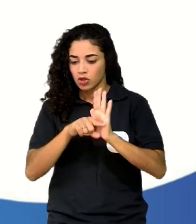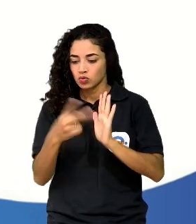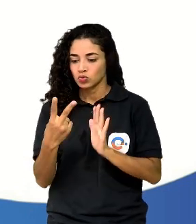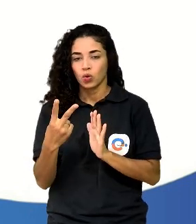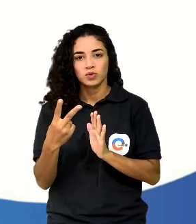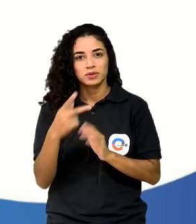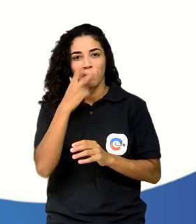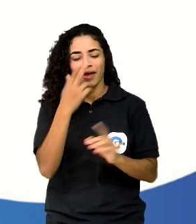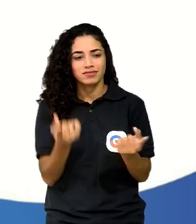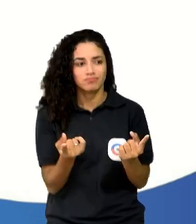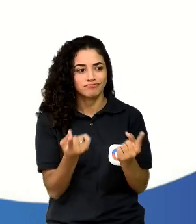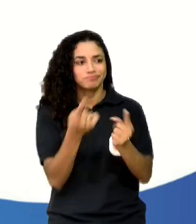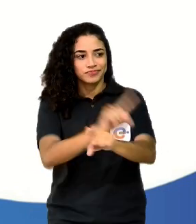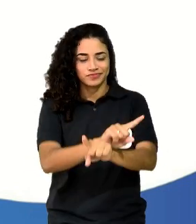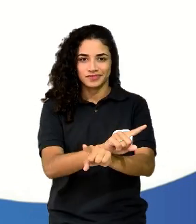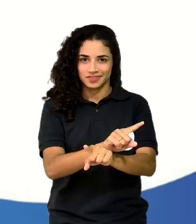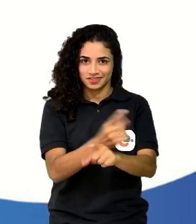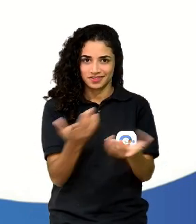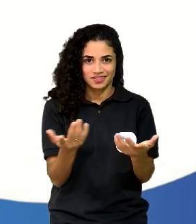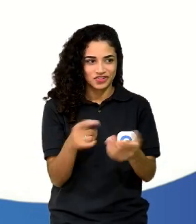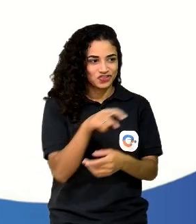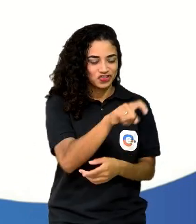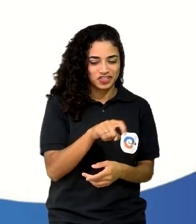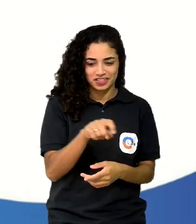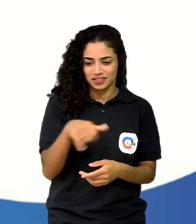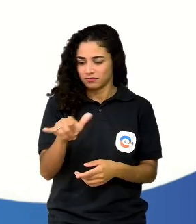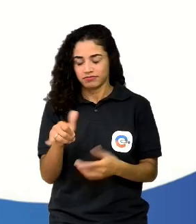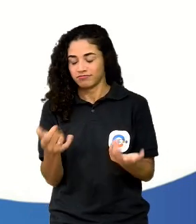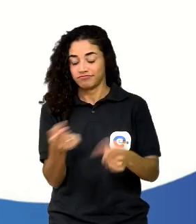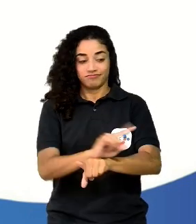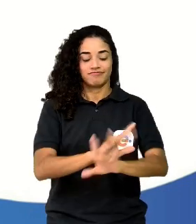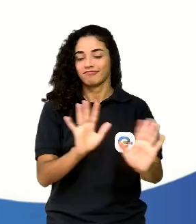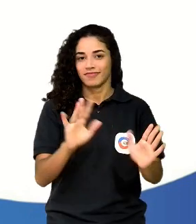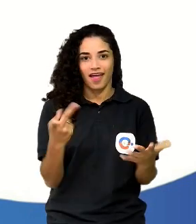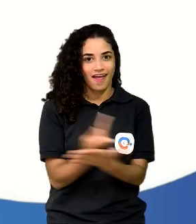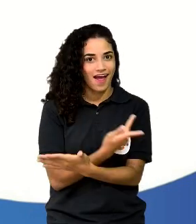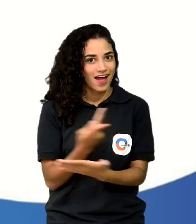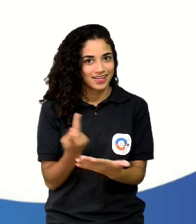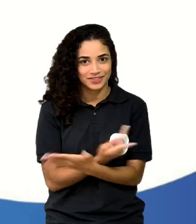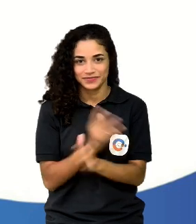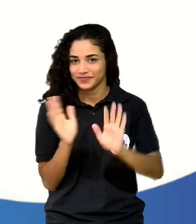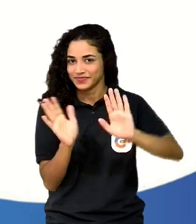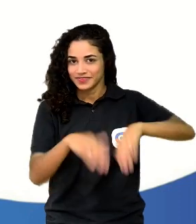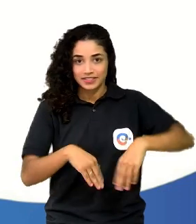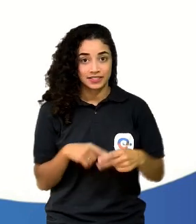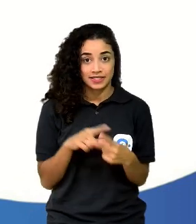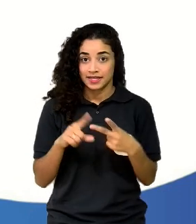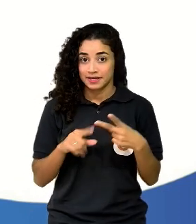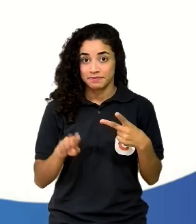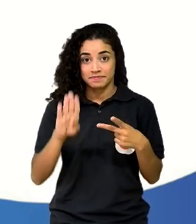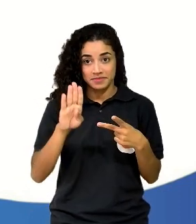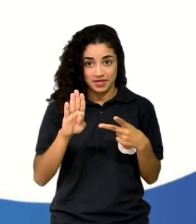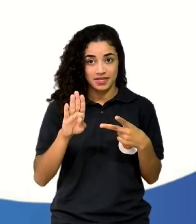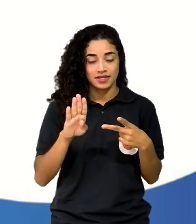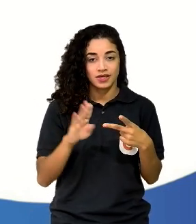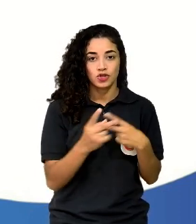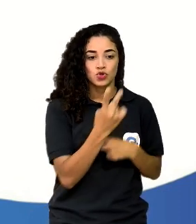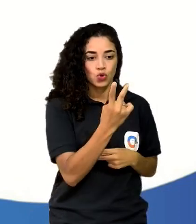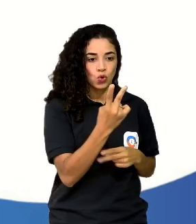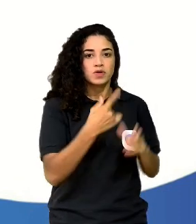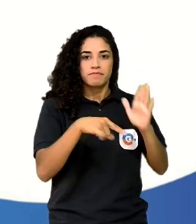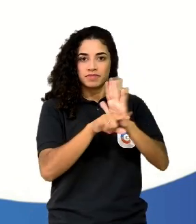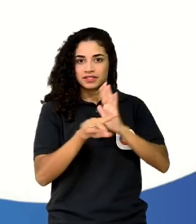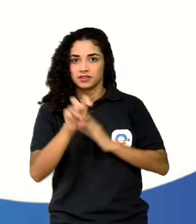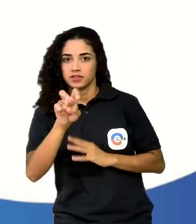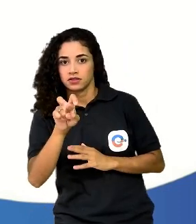inverteu quem era X e quem era Y. Então, está errado. Letra B. 2 e menos